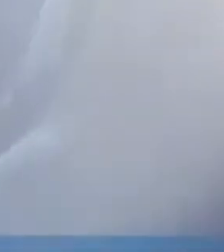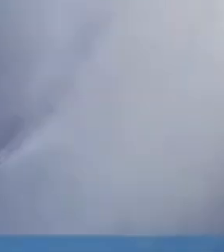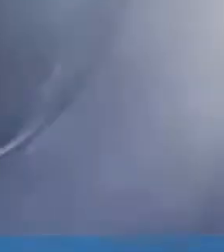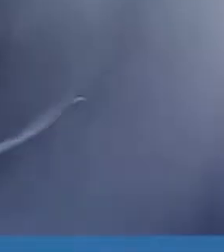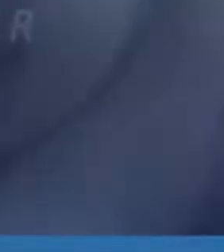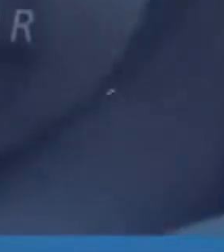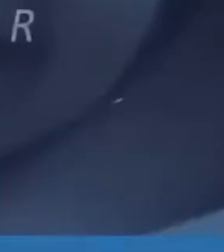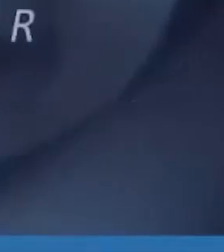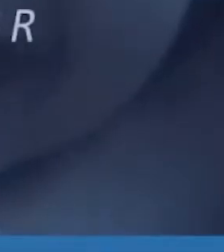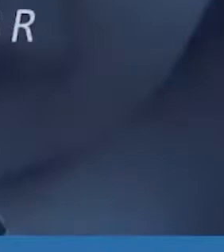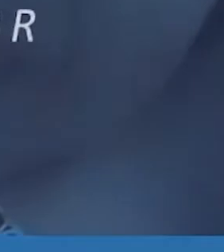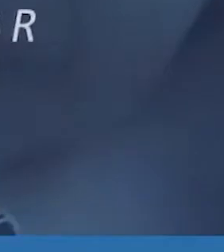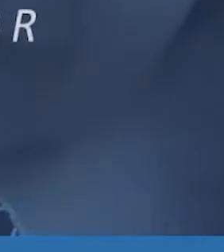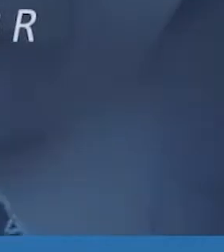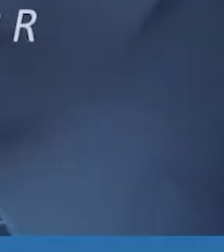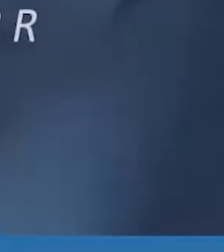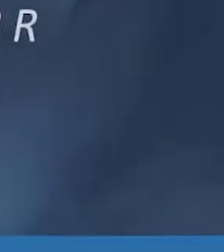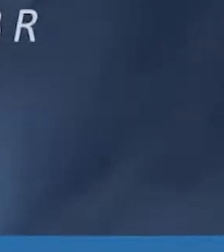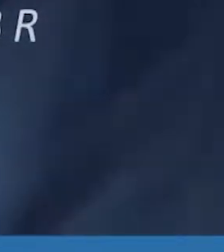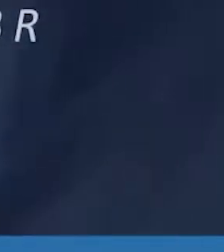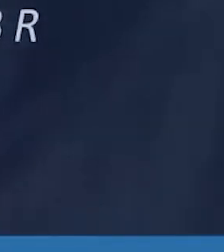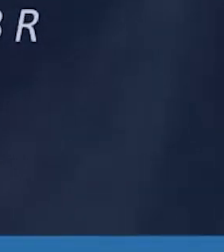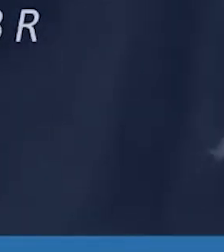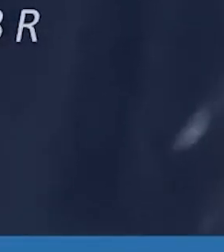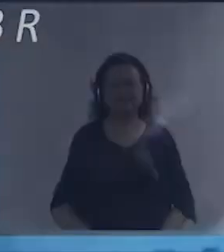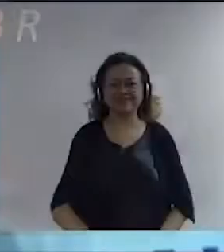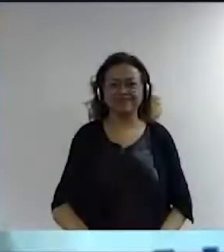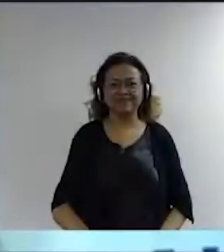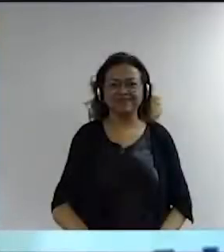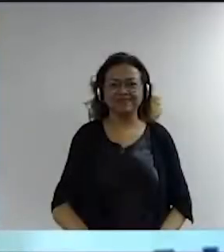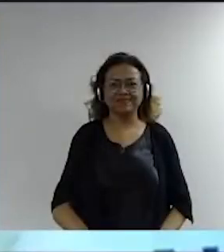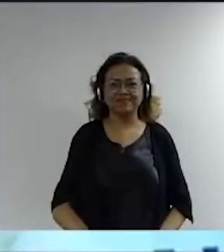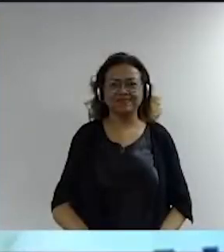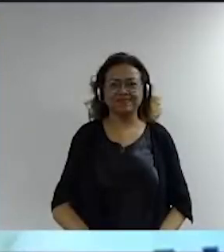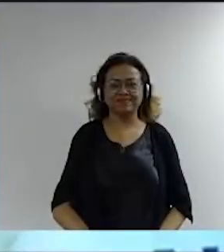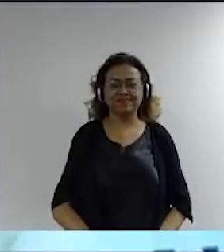Enquanto não passa, conheça o novo jeito Quali de ajudar.